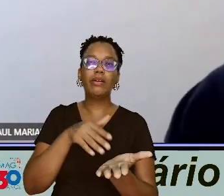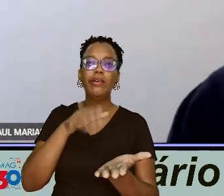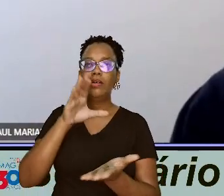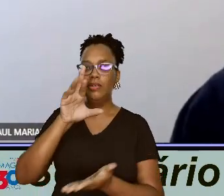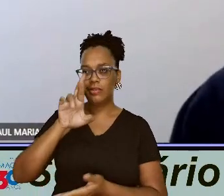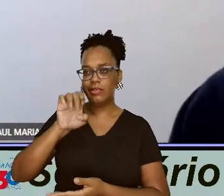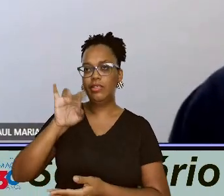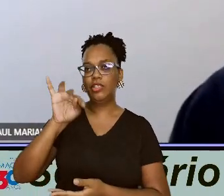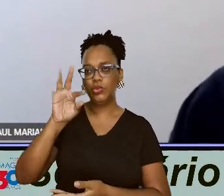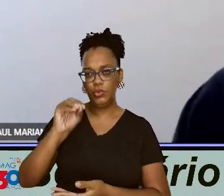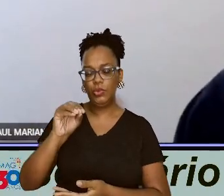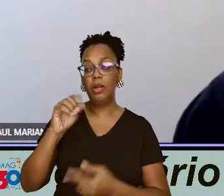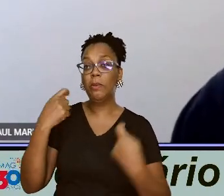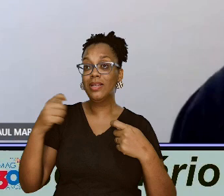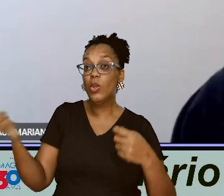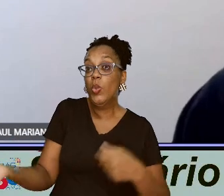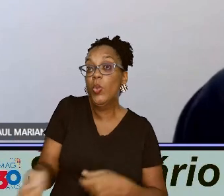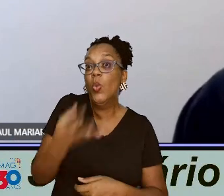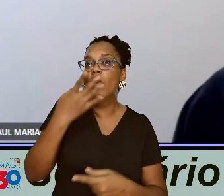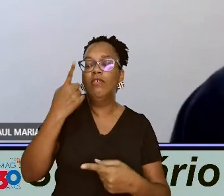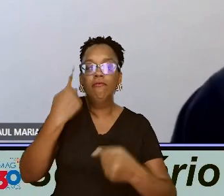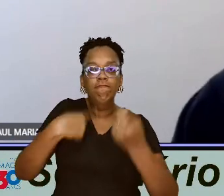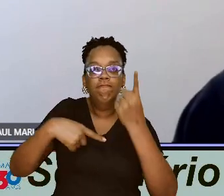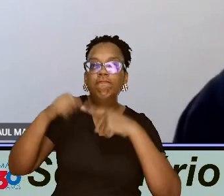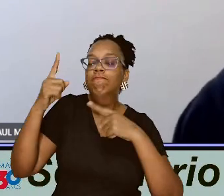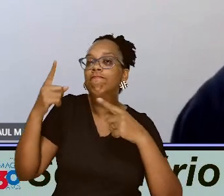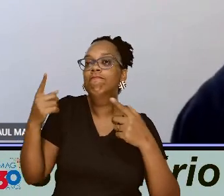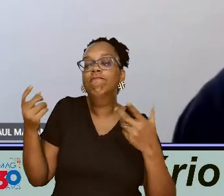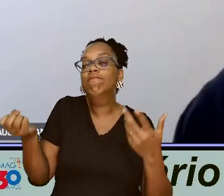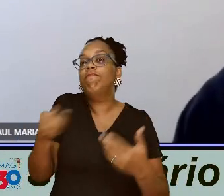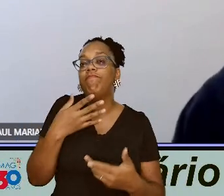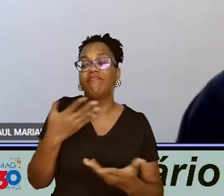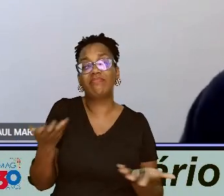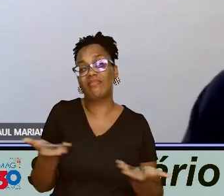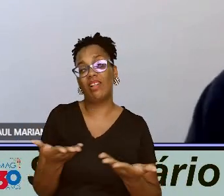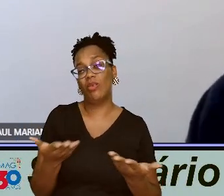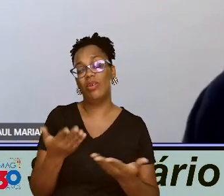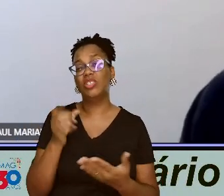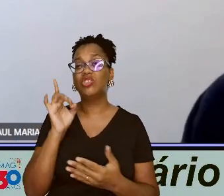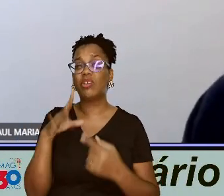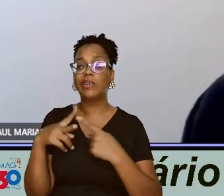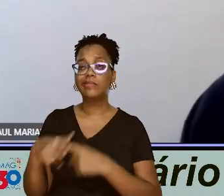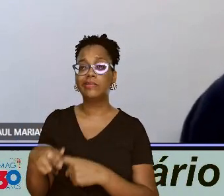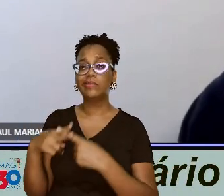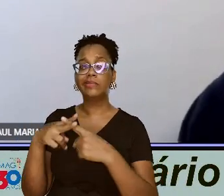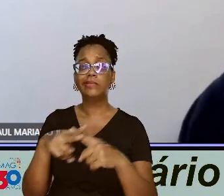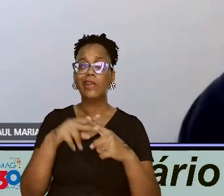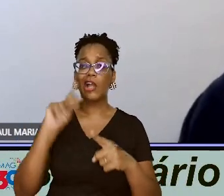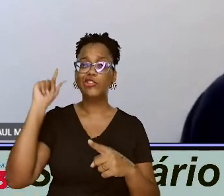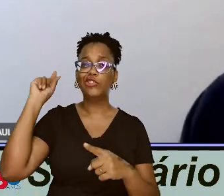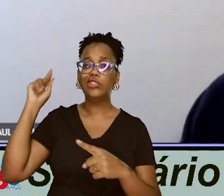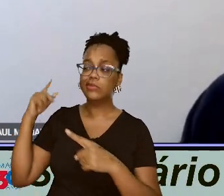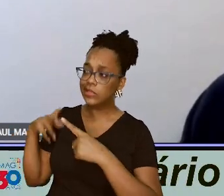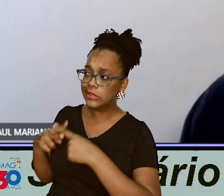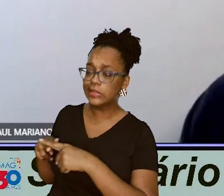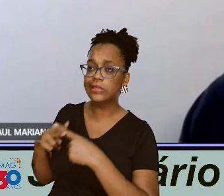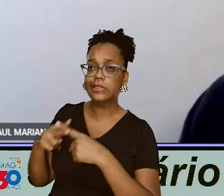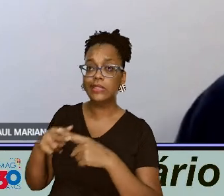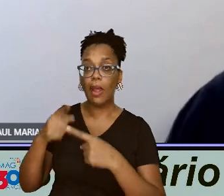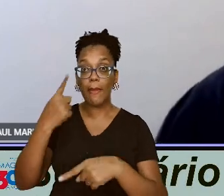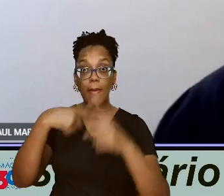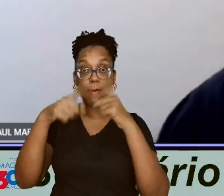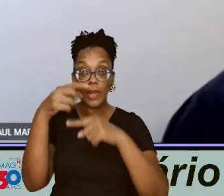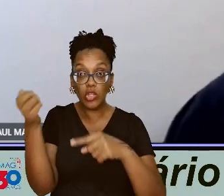precisamos de algo inovador, algo novo. Por enquanto, a gente está apenas remendando o antigo, né? A inovação virá